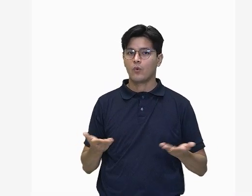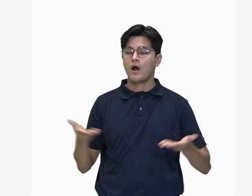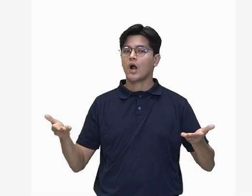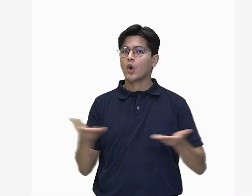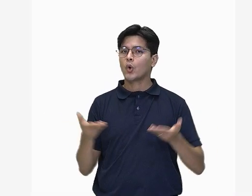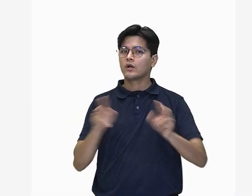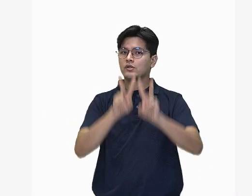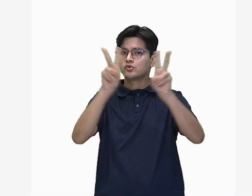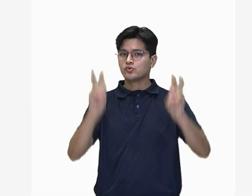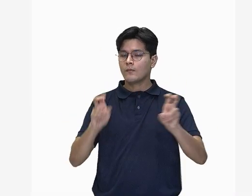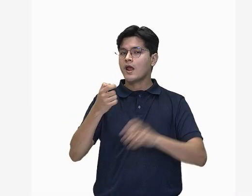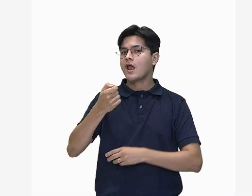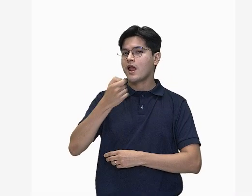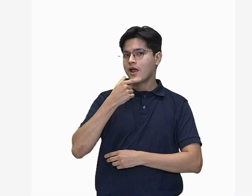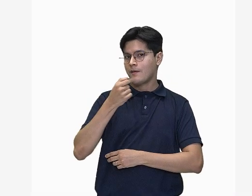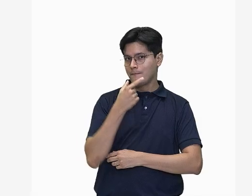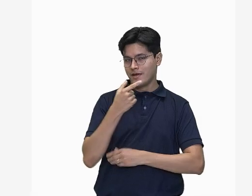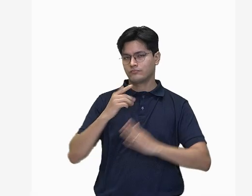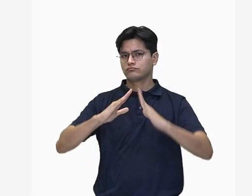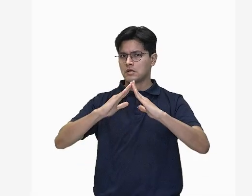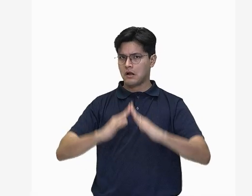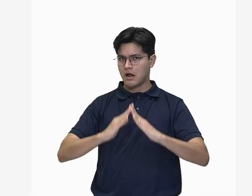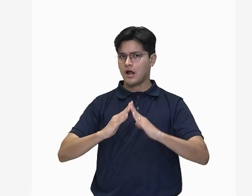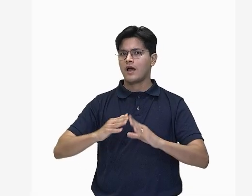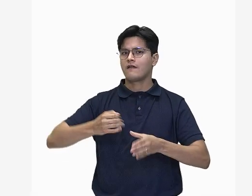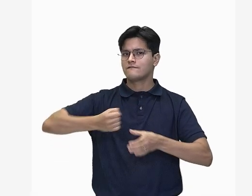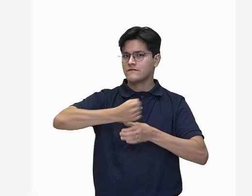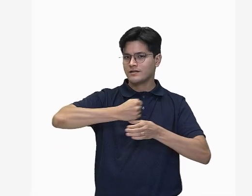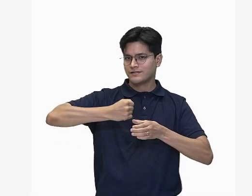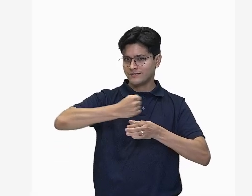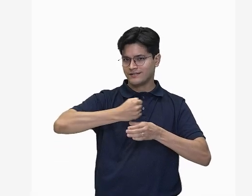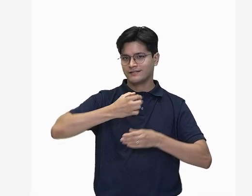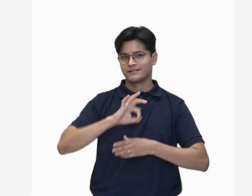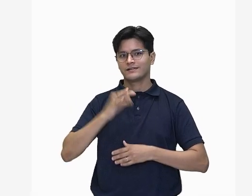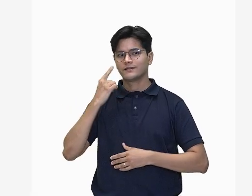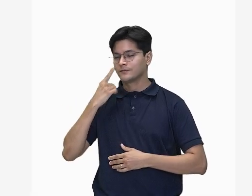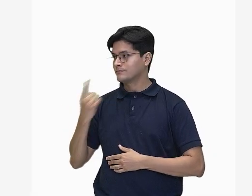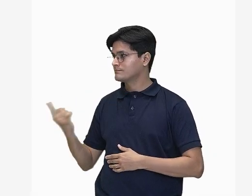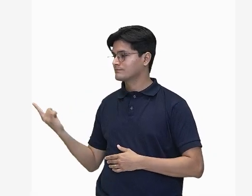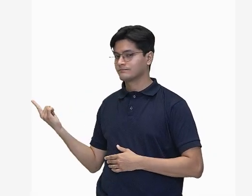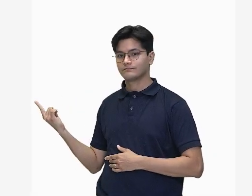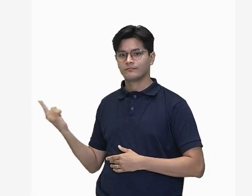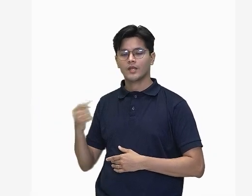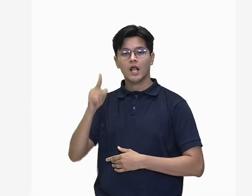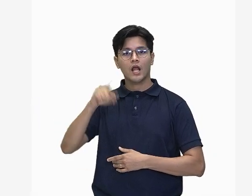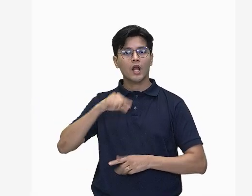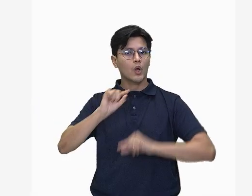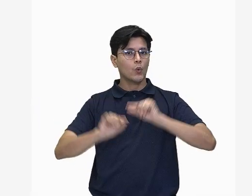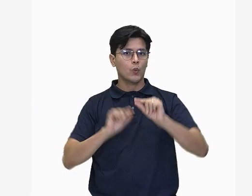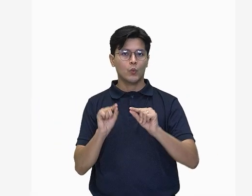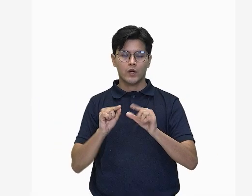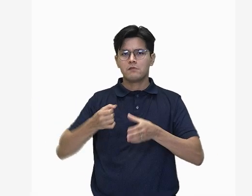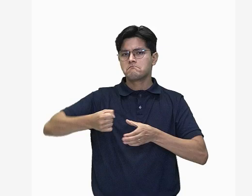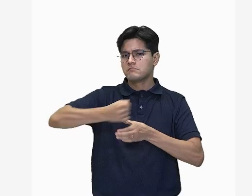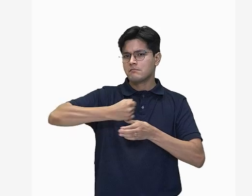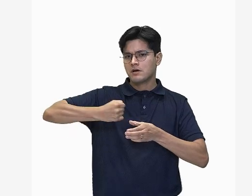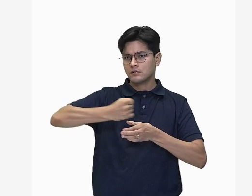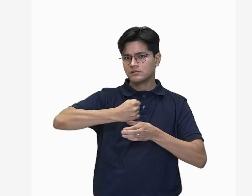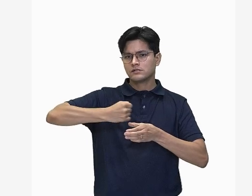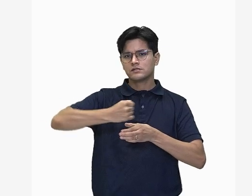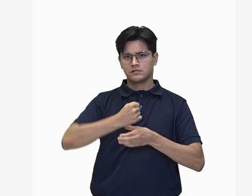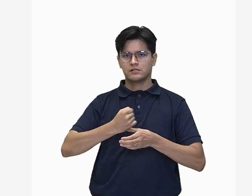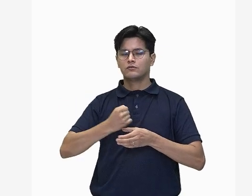no que a gente acabou de falar, porque quando a gente traz sobre o remédio caseiro, que é uma preparação tradicional, né,